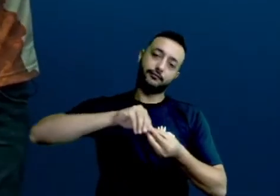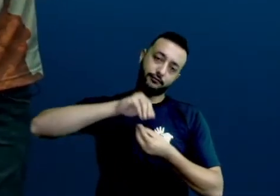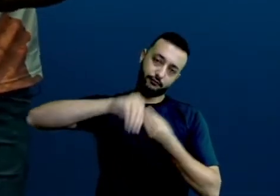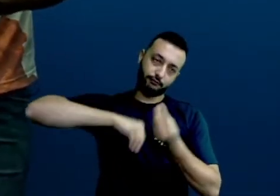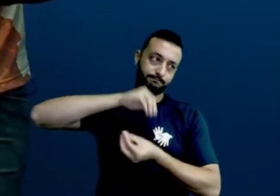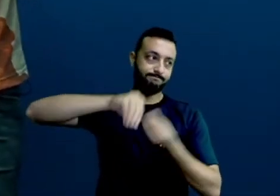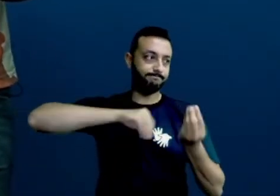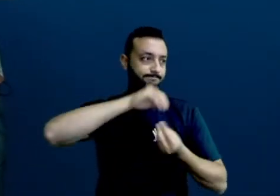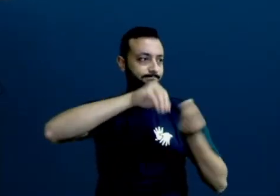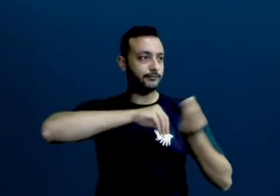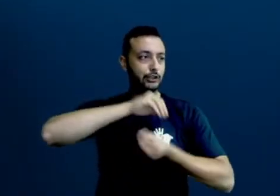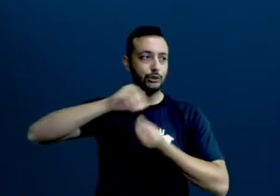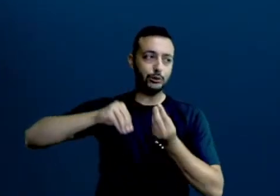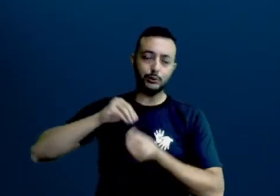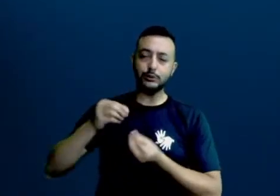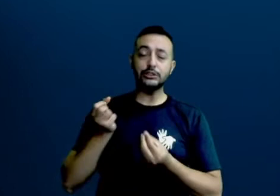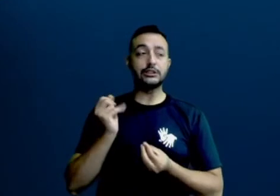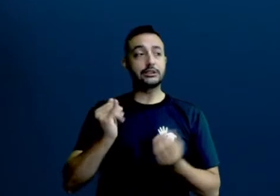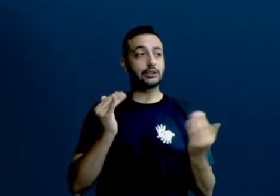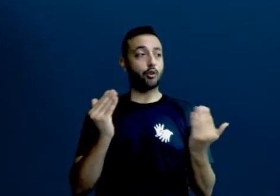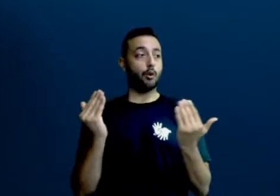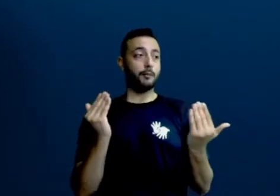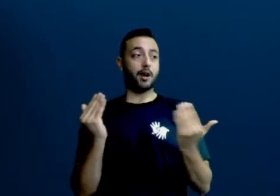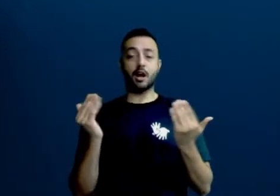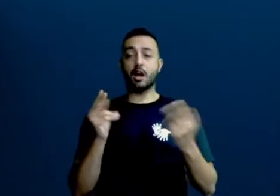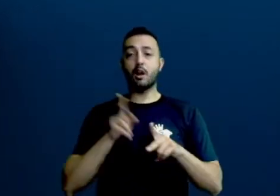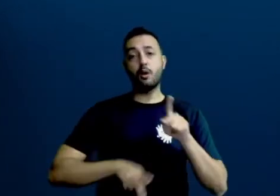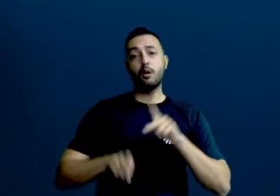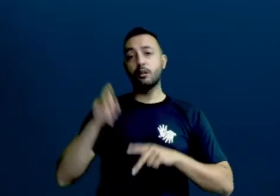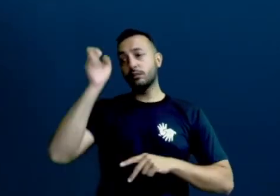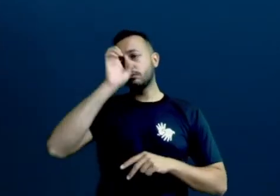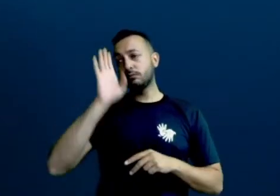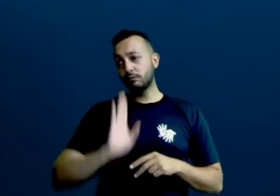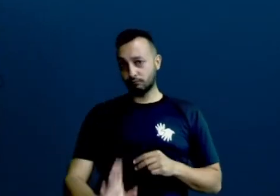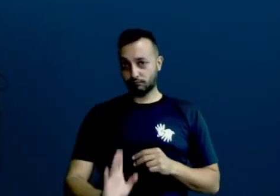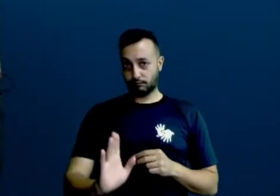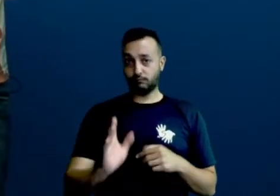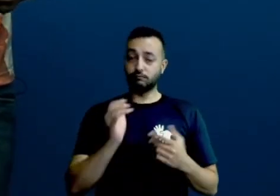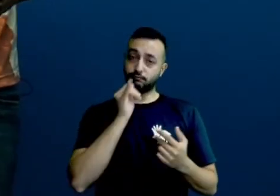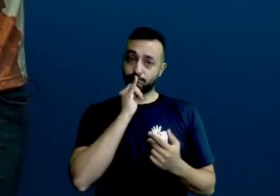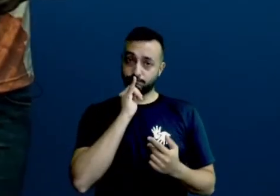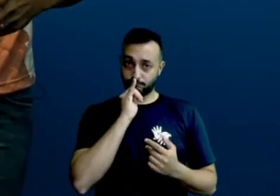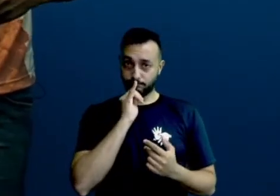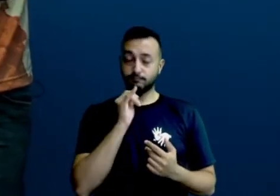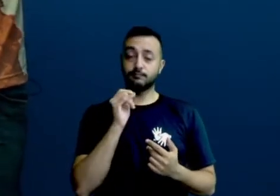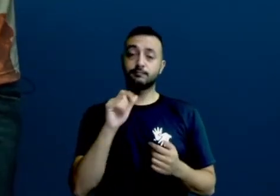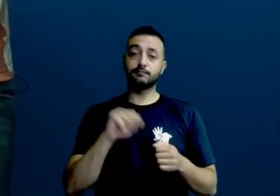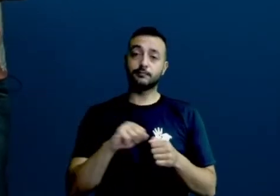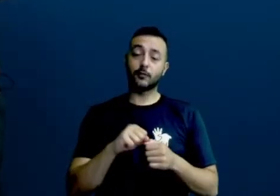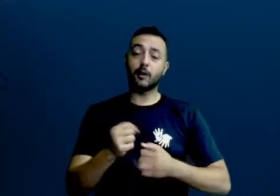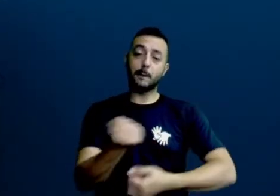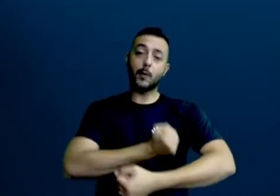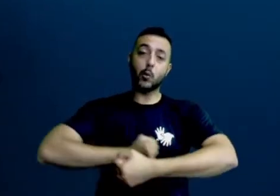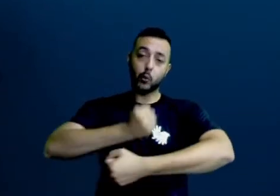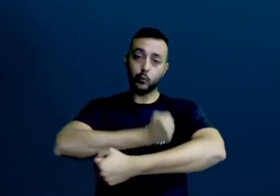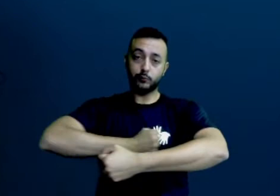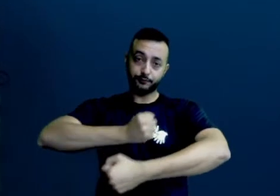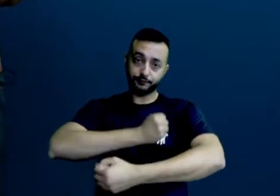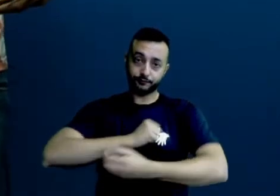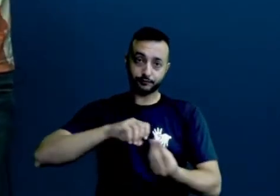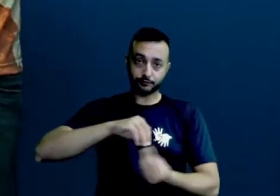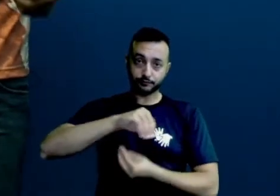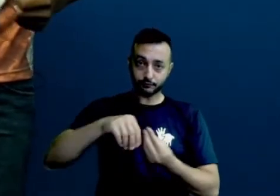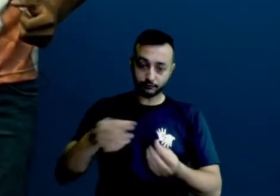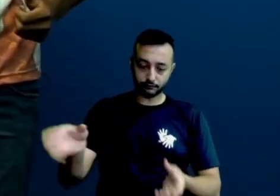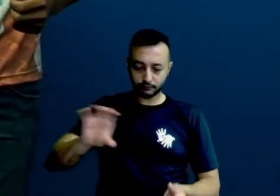uma grande mistura se a gente for comparar o povo brasileiro parece como uma receita né quando a gente tava fazendo um bolo a gente